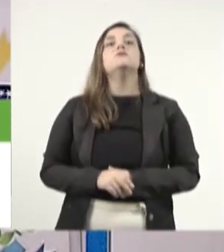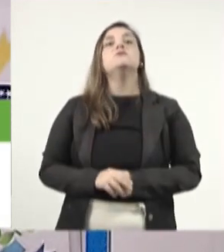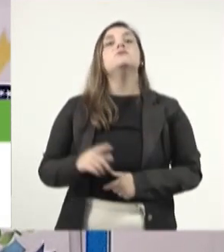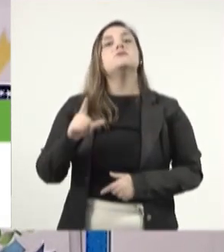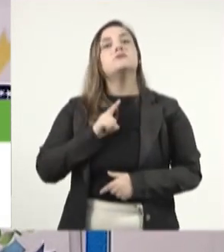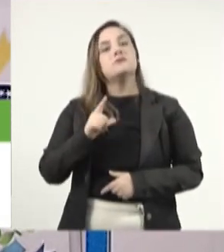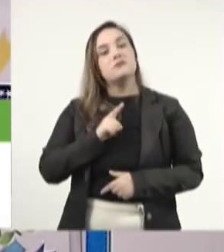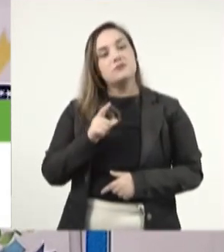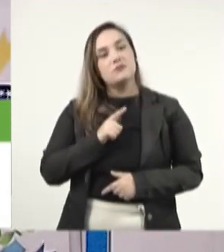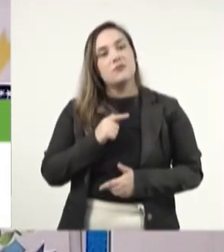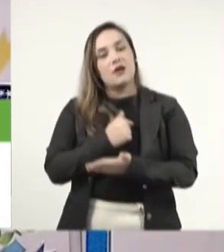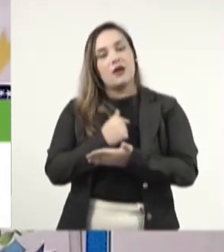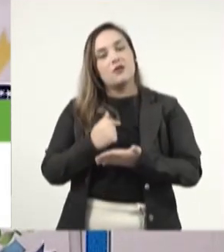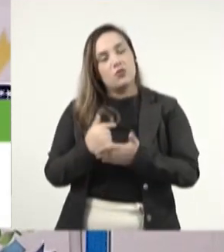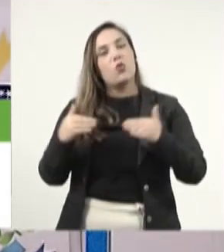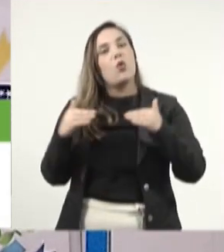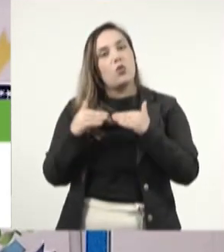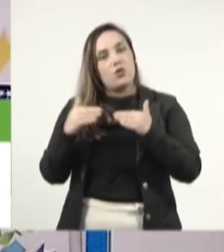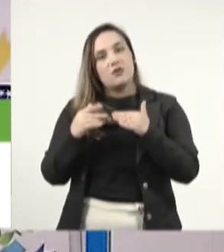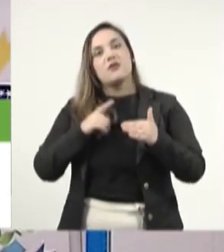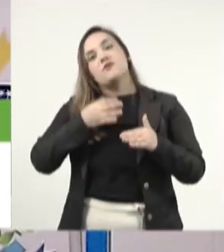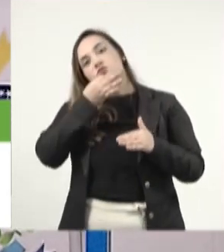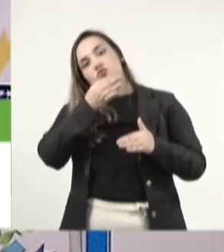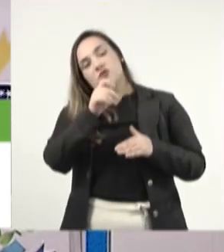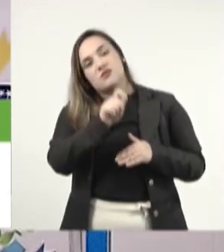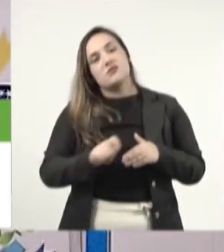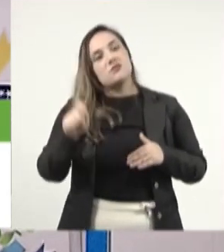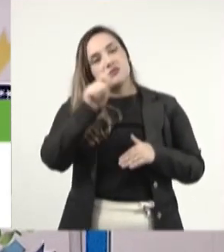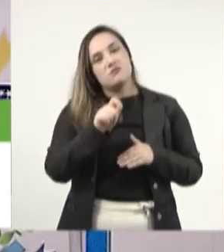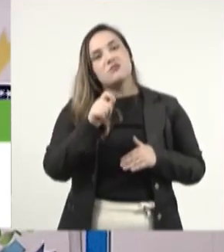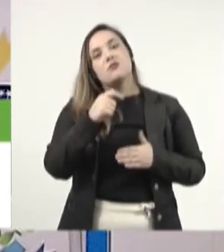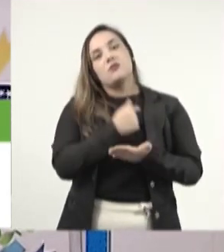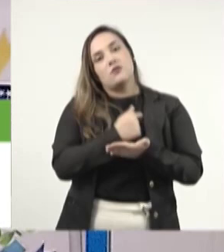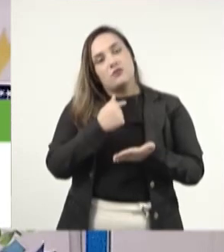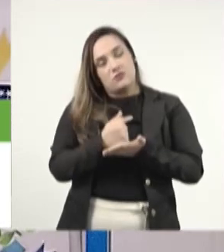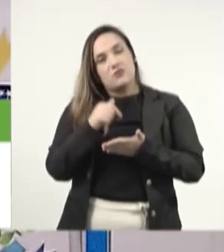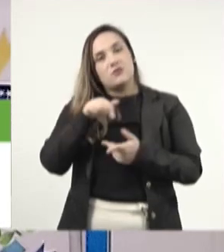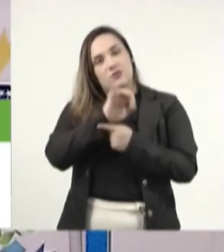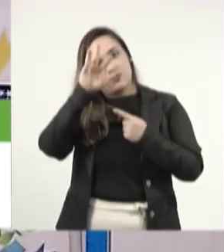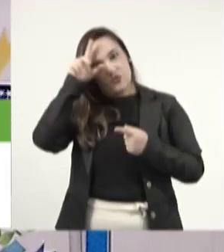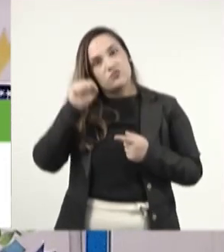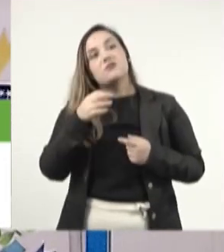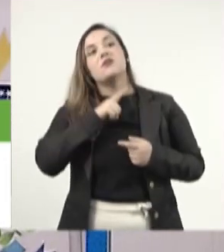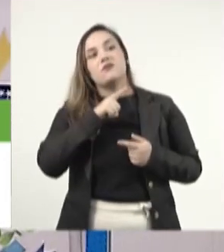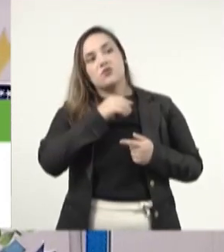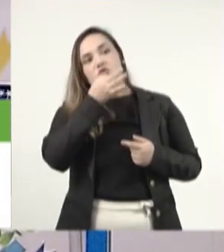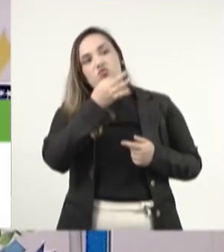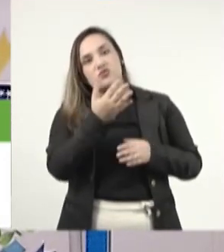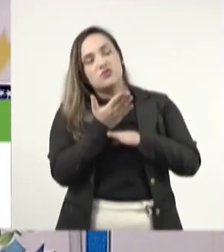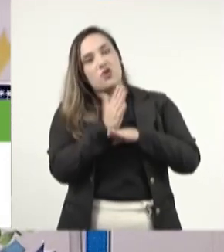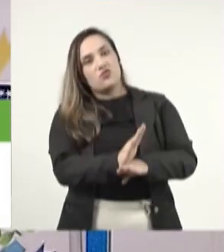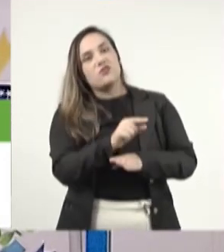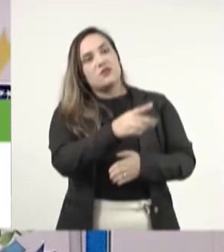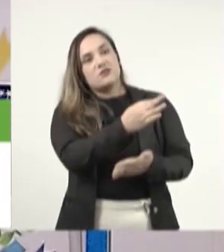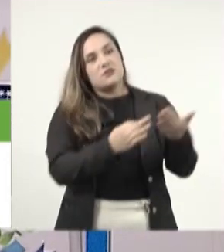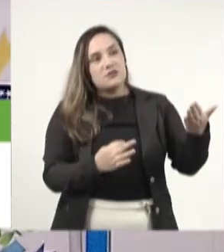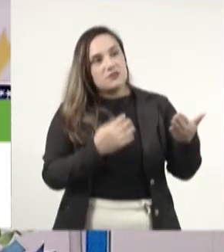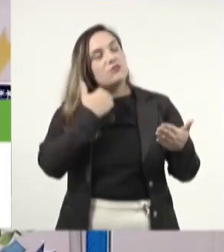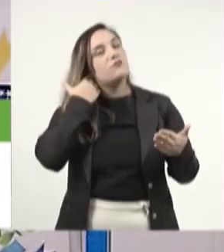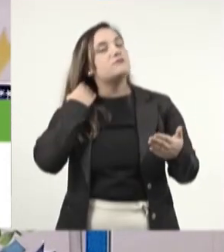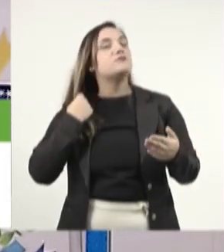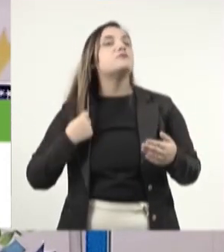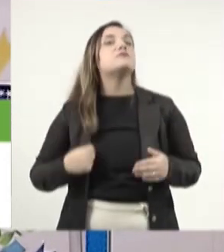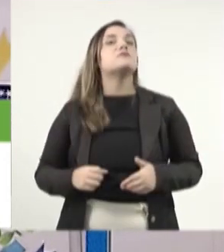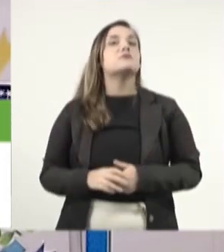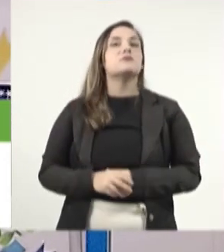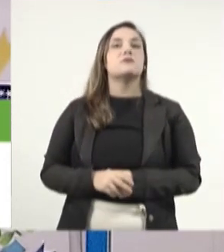dos próprios cartorários, né, por meio da Associação dos Notários e Registradores aqui de Mato Grosso do Sul, na construção desse texto,